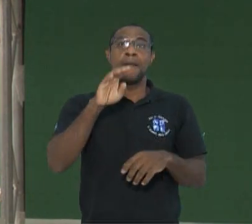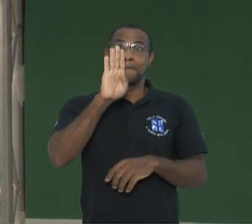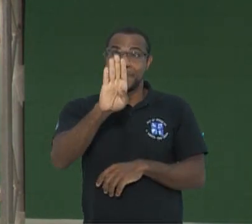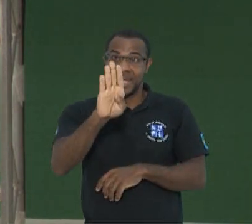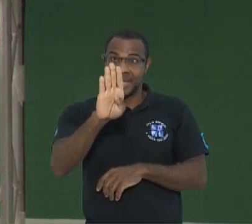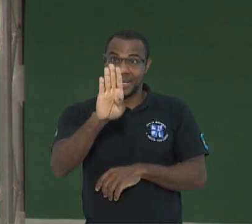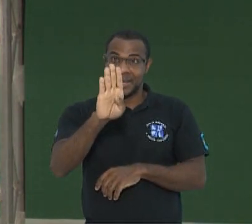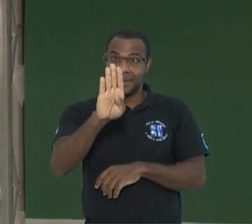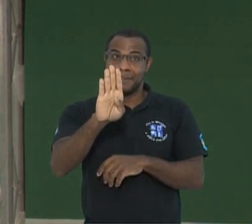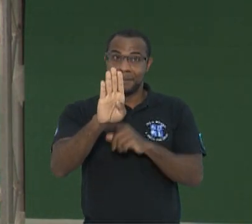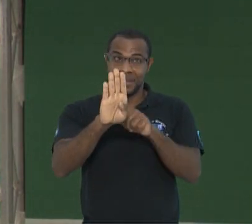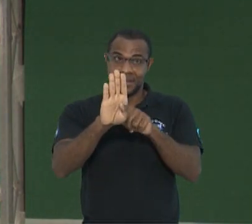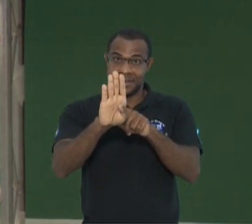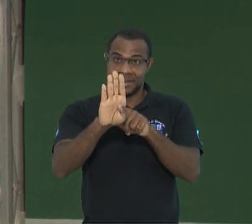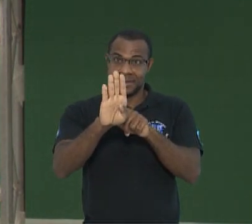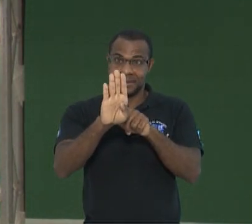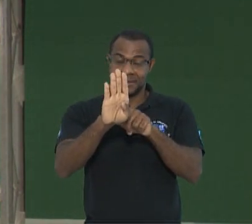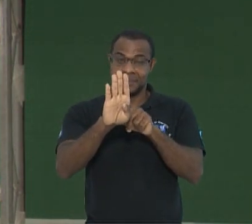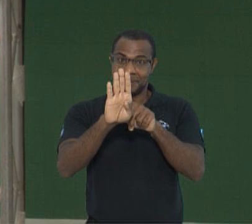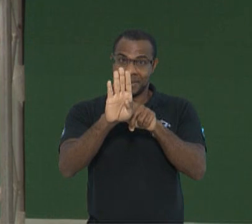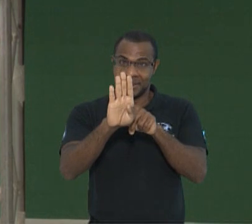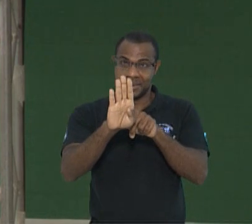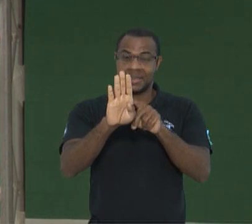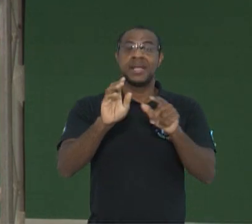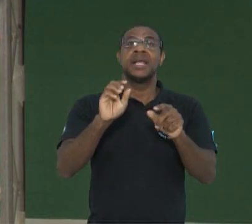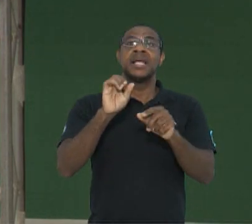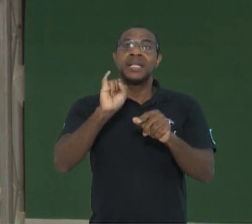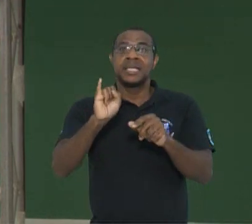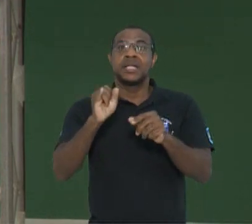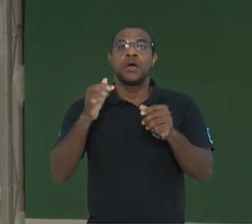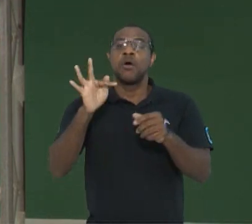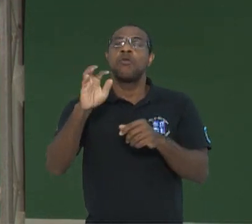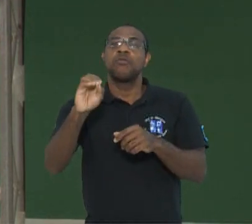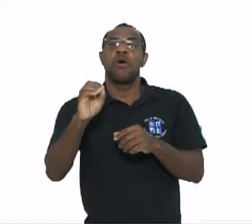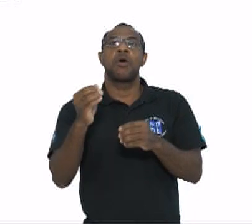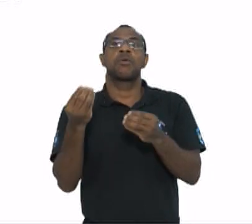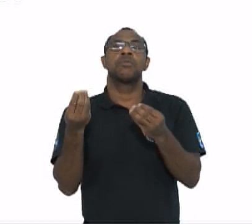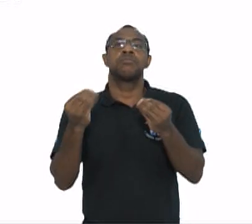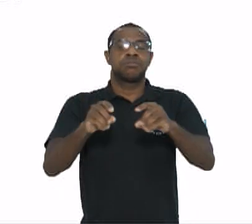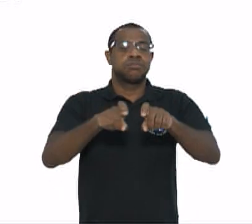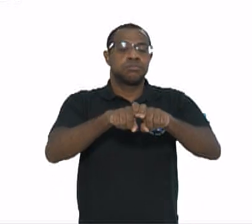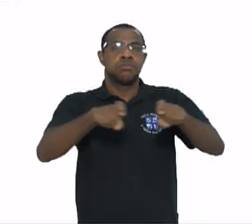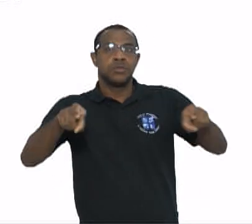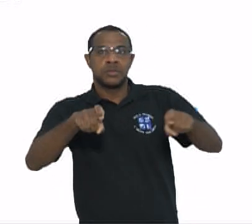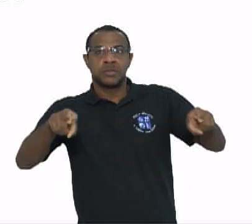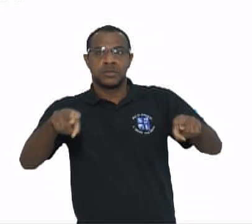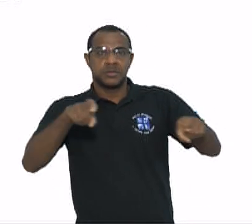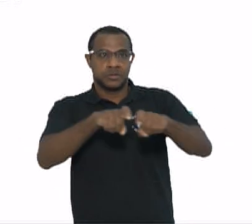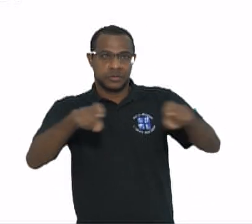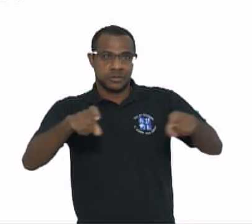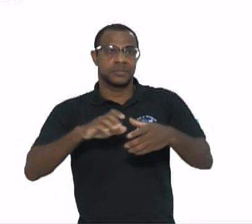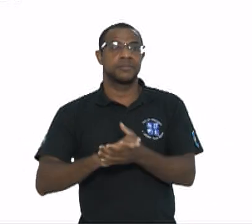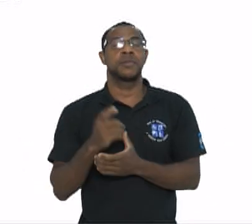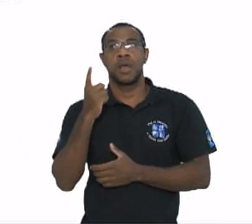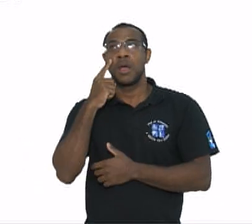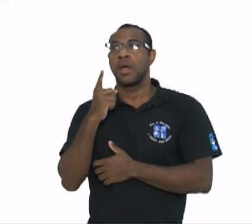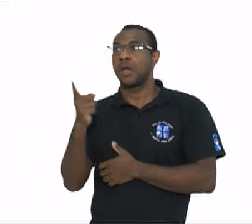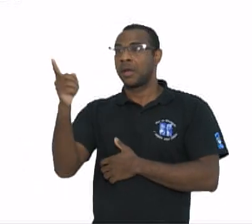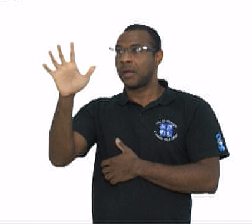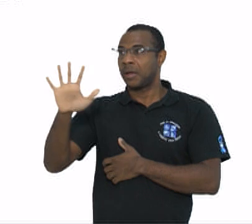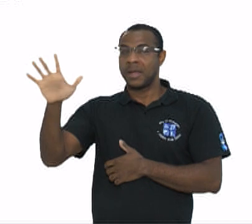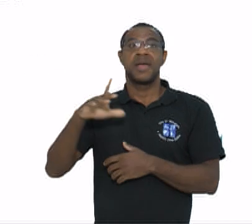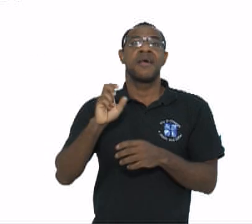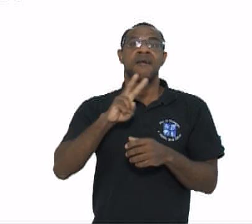tá? Então, aqui eu deixei a forma genérica da equação das retas assíntotas e